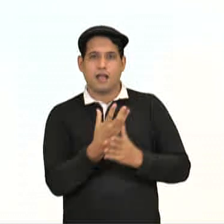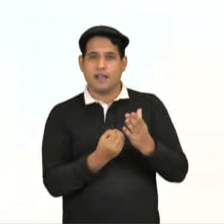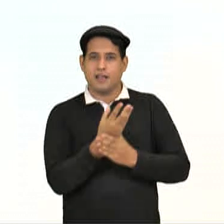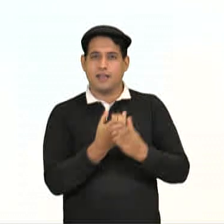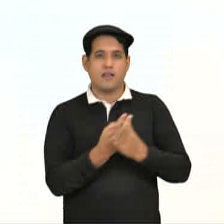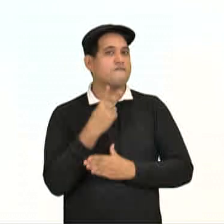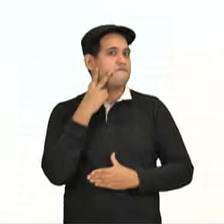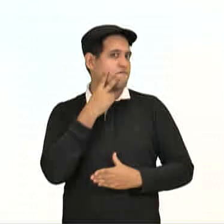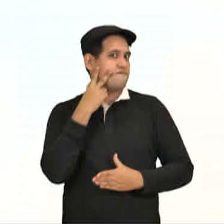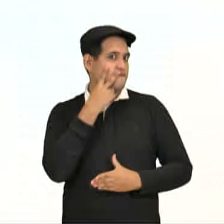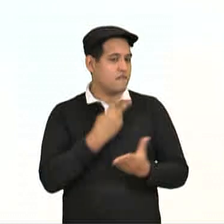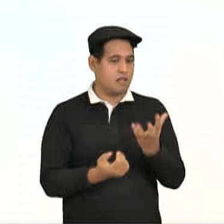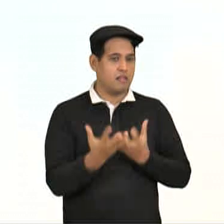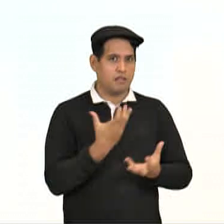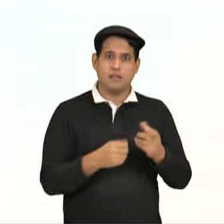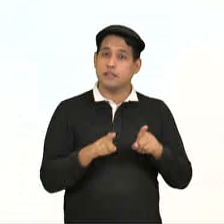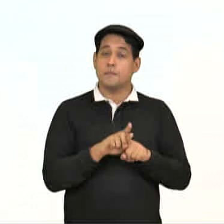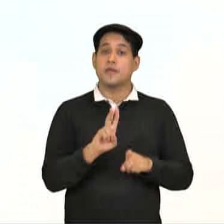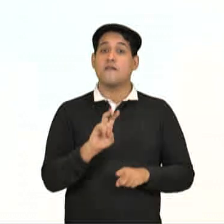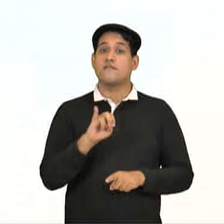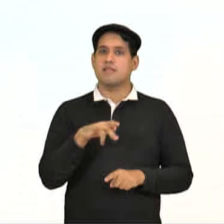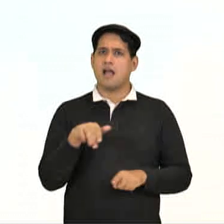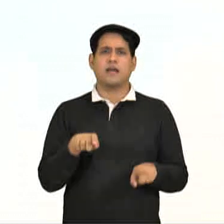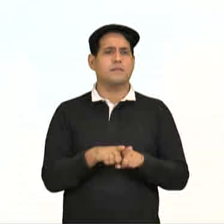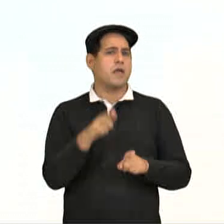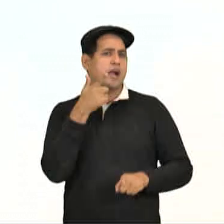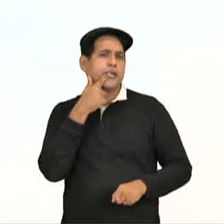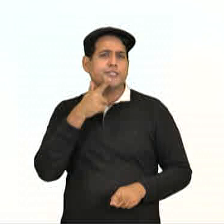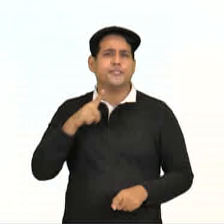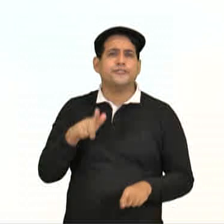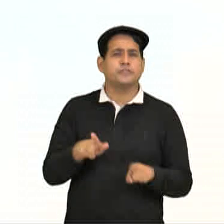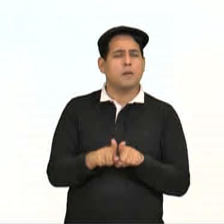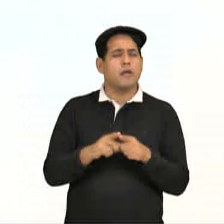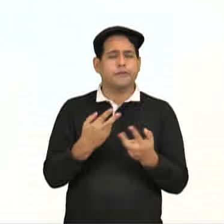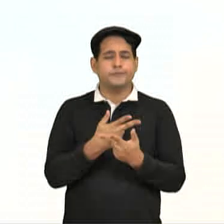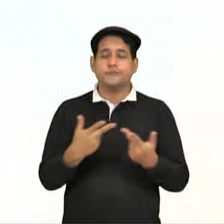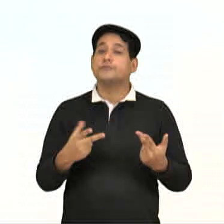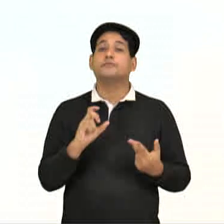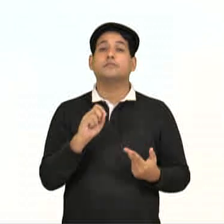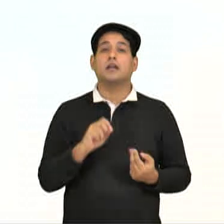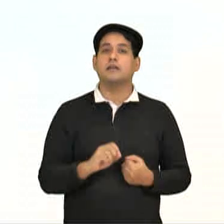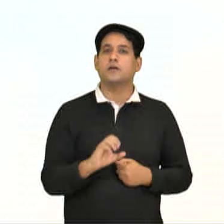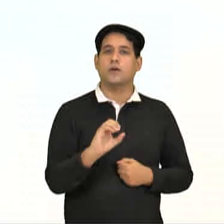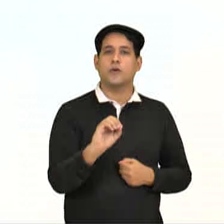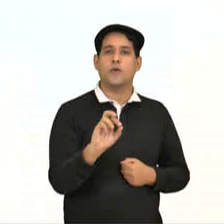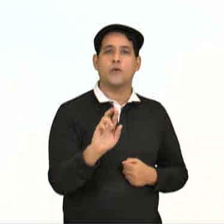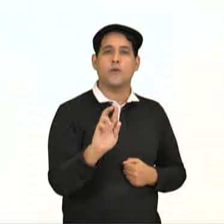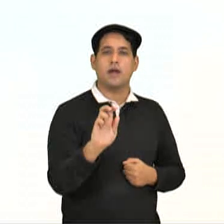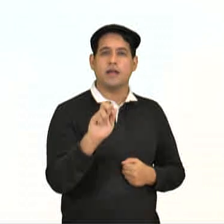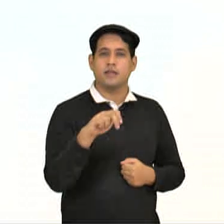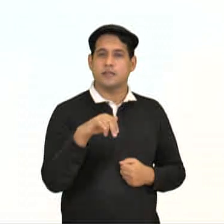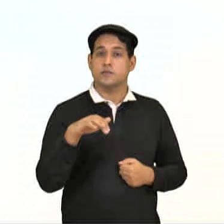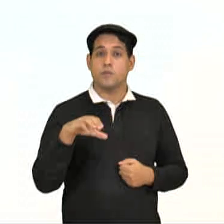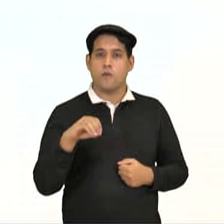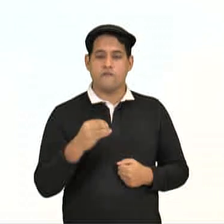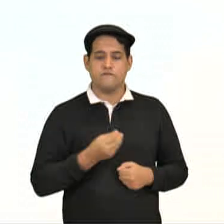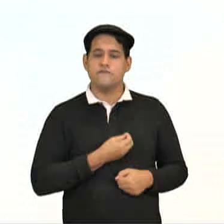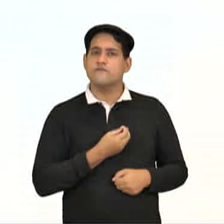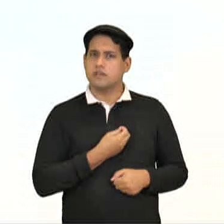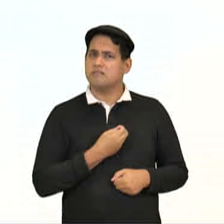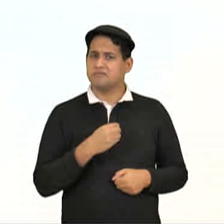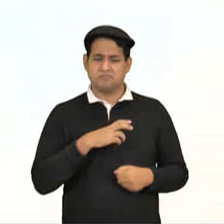é fermentação, vinagres e queijos, a partir de organismos vivos, como são encontrados na